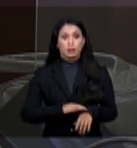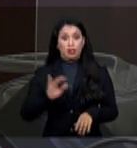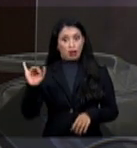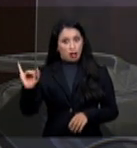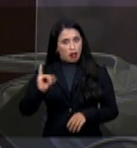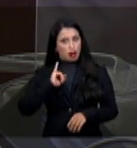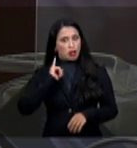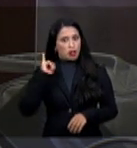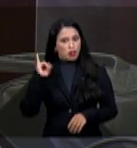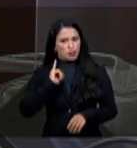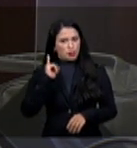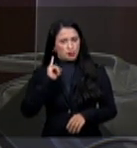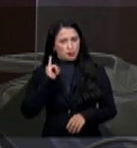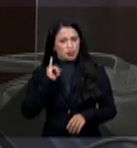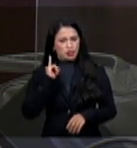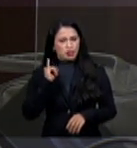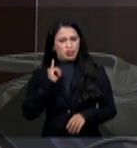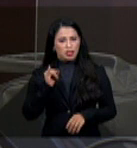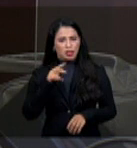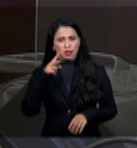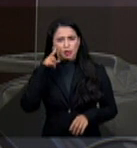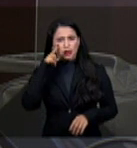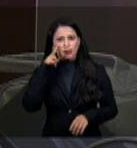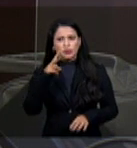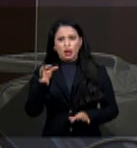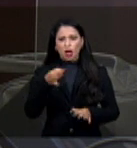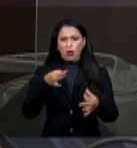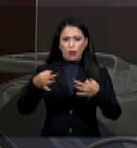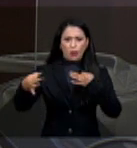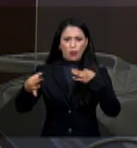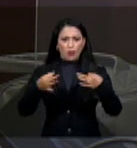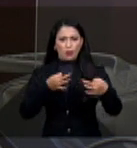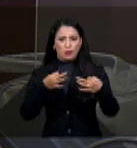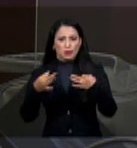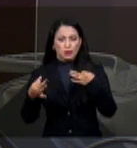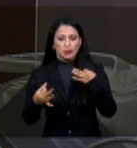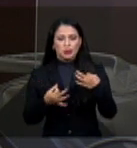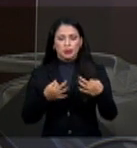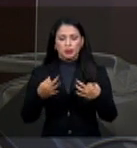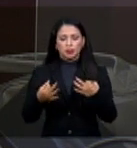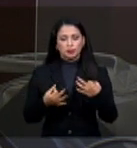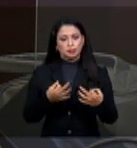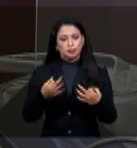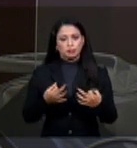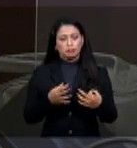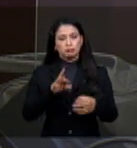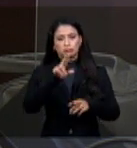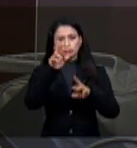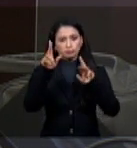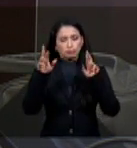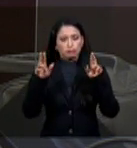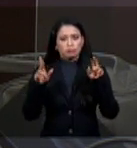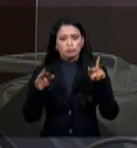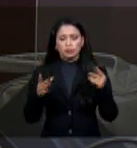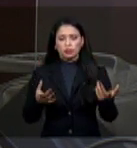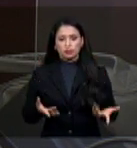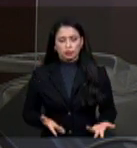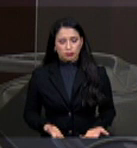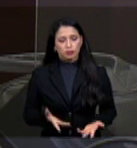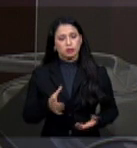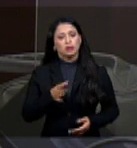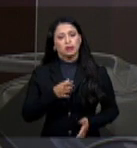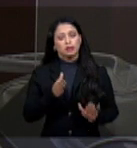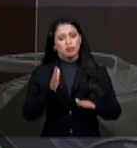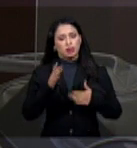escura, quadrada. Bata branca. colar origens e que cumprem diferentes